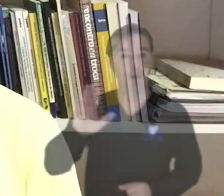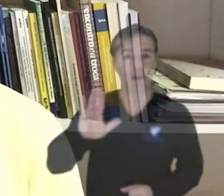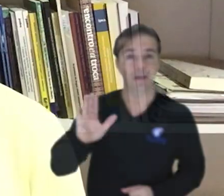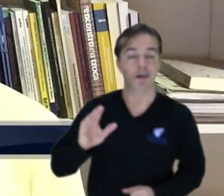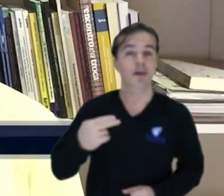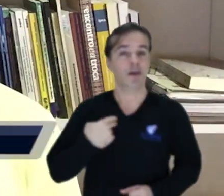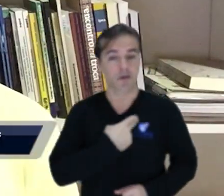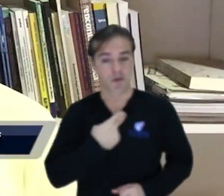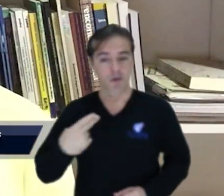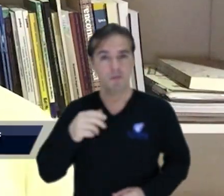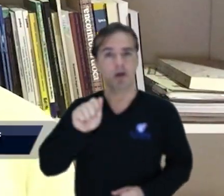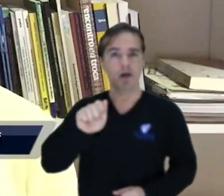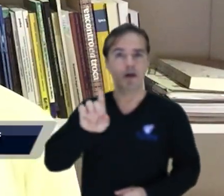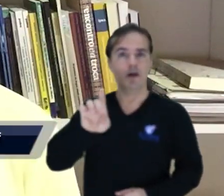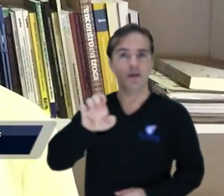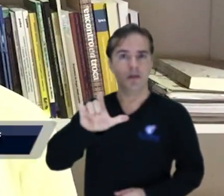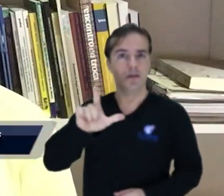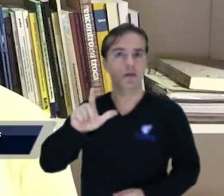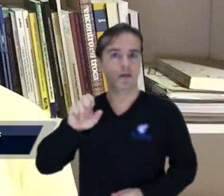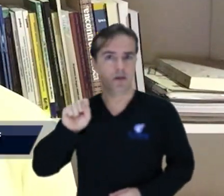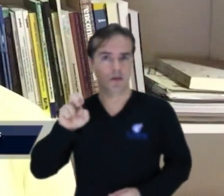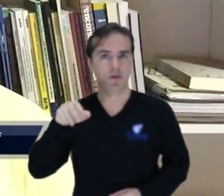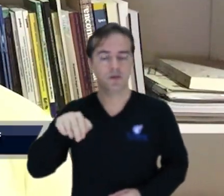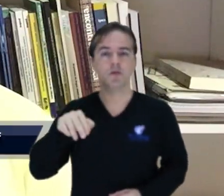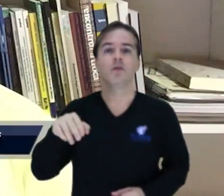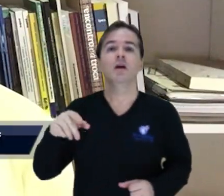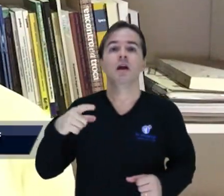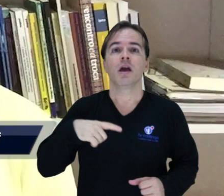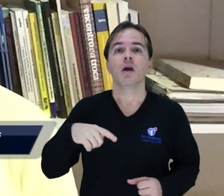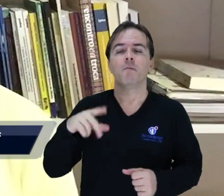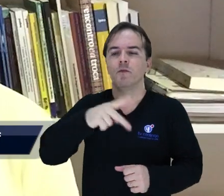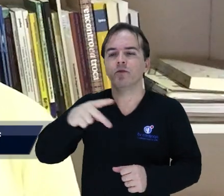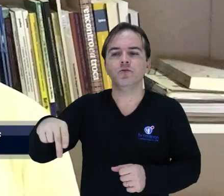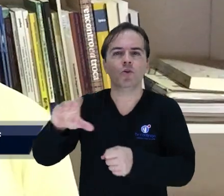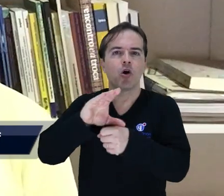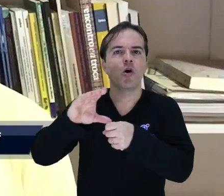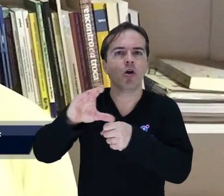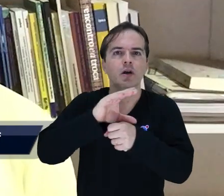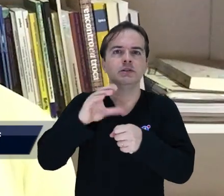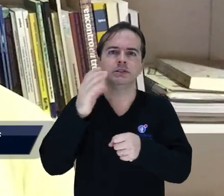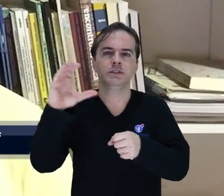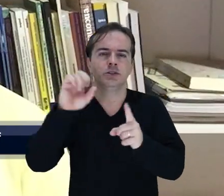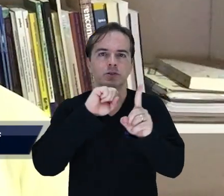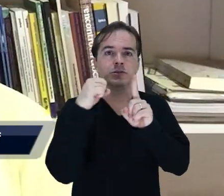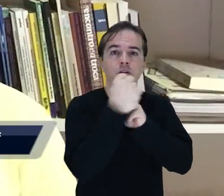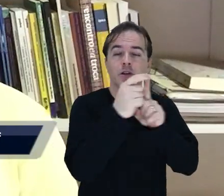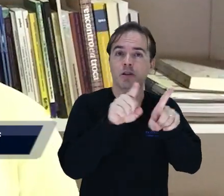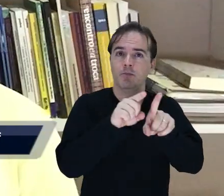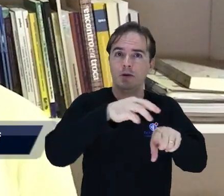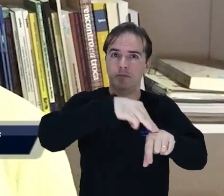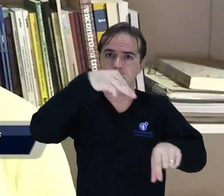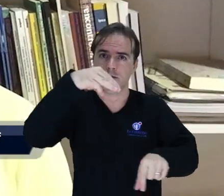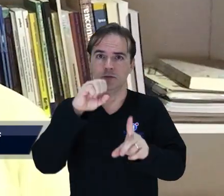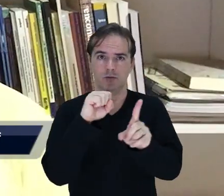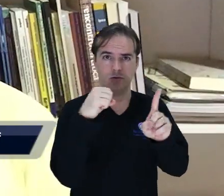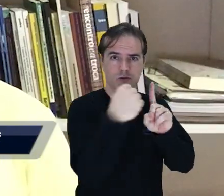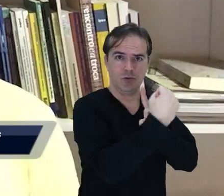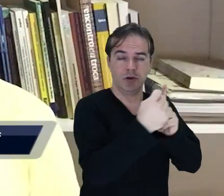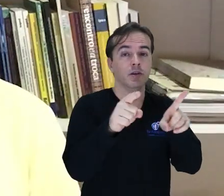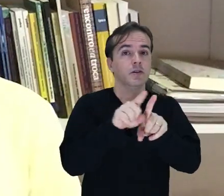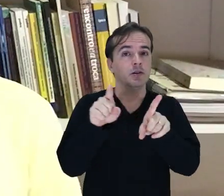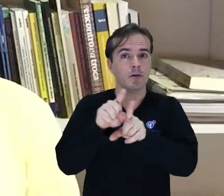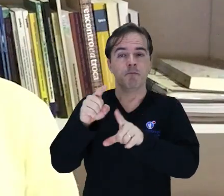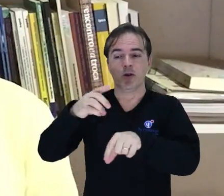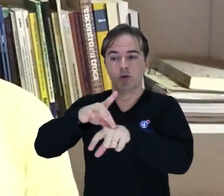Olá, sou o professor Adelson Dias de Oliveira, professor do colegiado em Ciências Sociais, do mestrado em Sociologia e do doutorado em